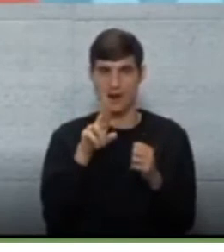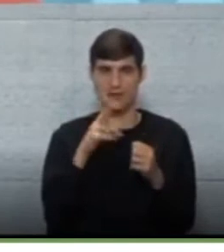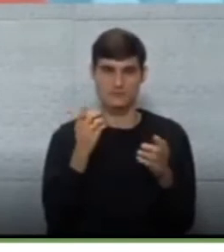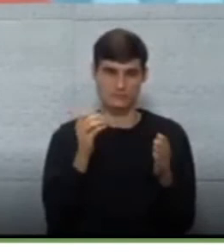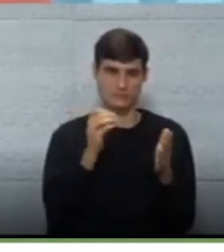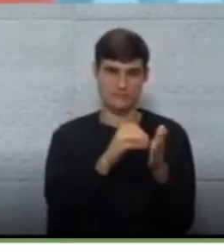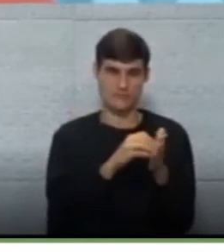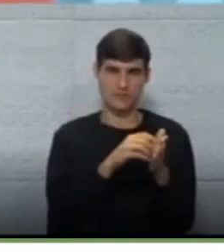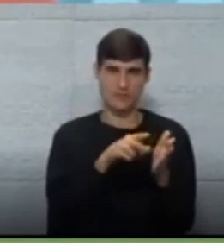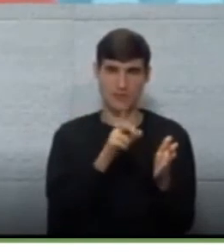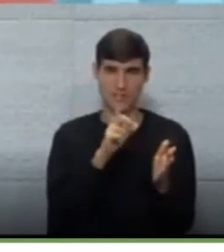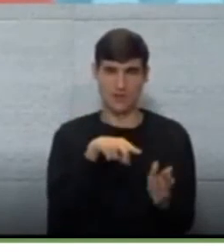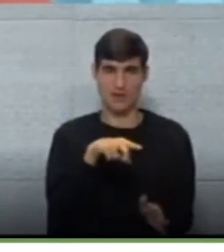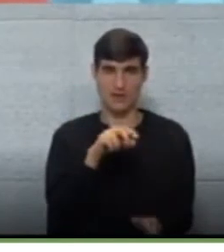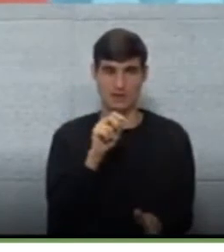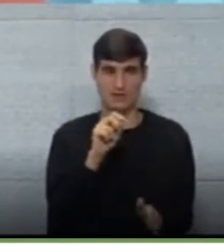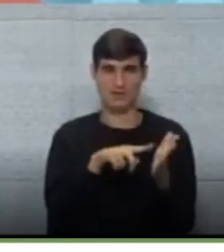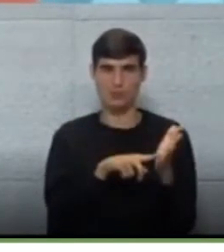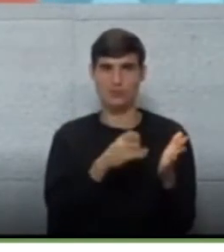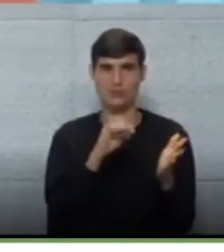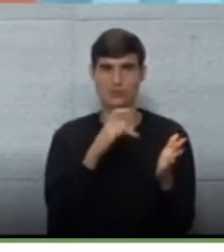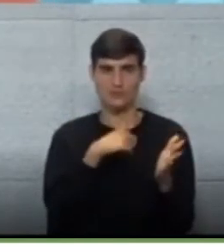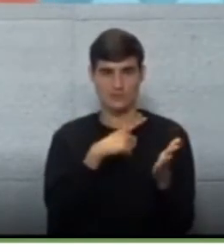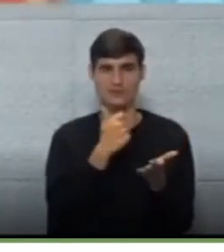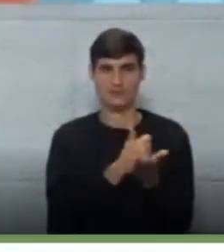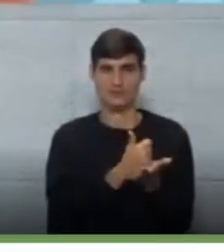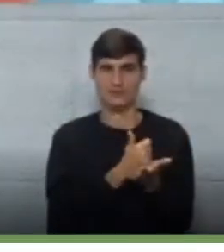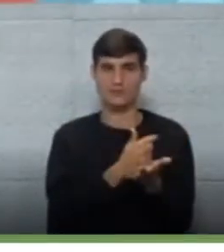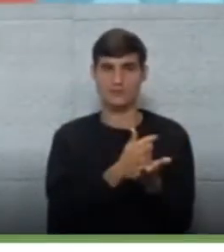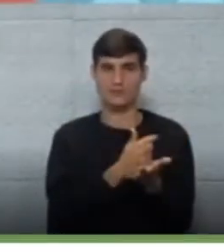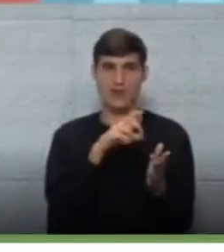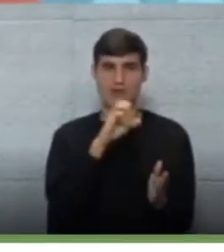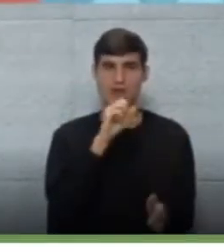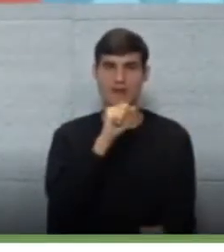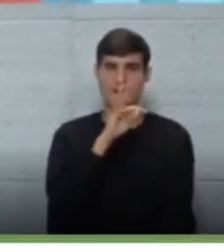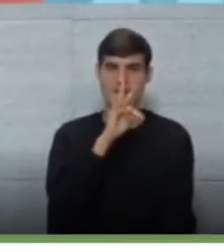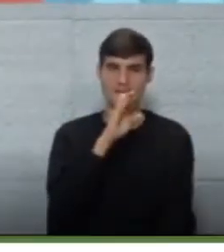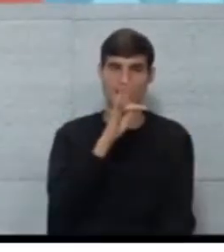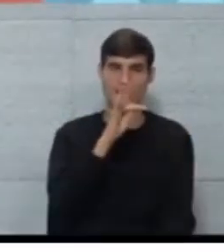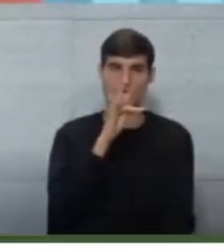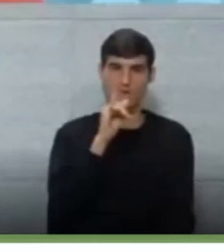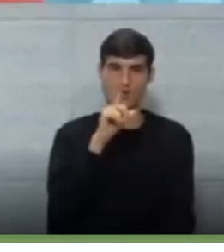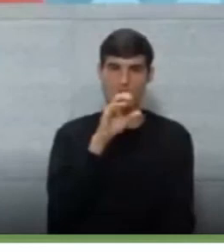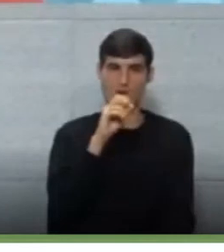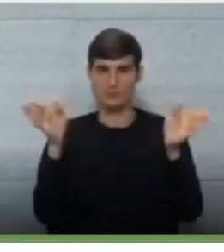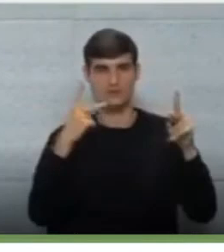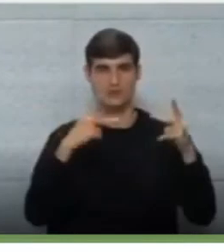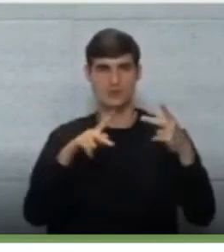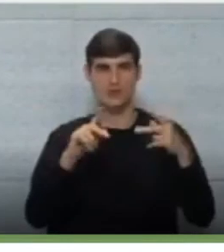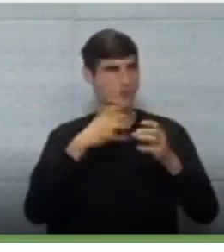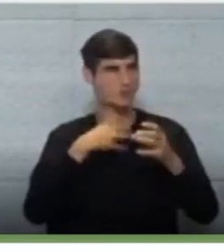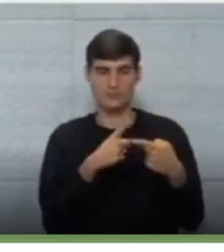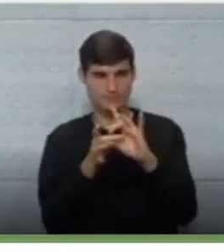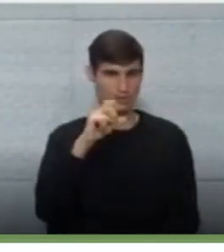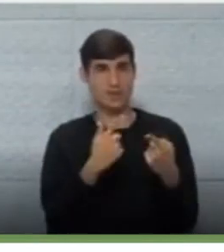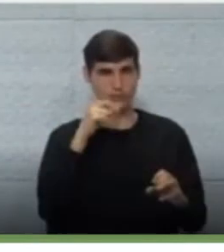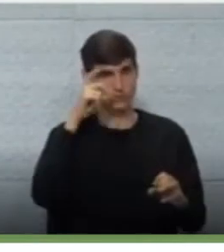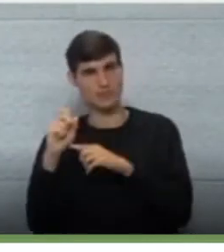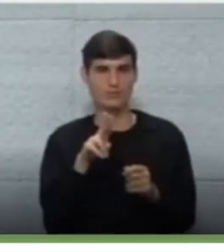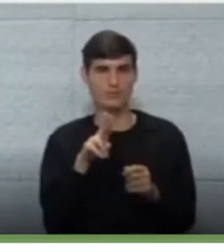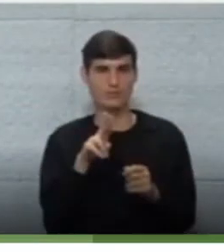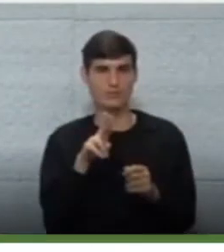resultado que vai demonstrar então a positividade para a catalase vai separar estafilococcus de streptococcus. Então, vamos ver. Aí ele